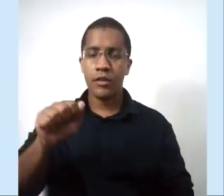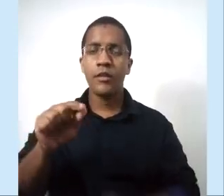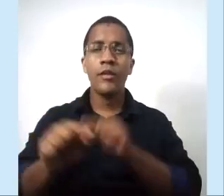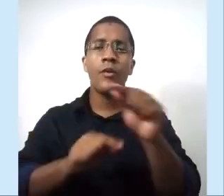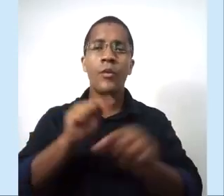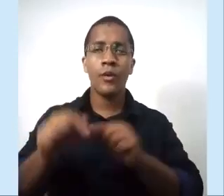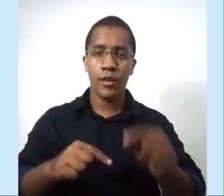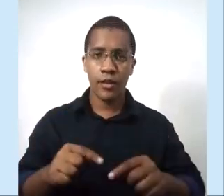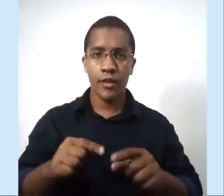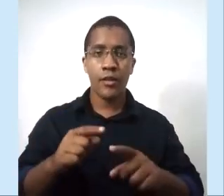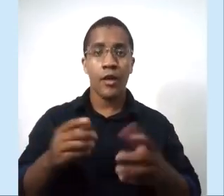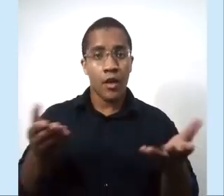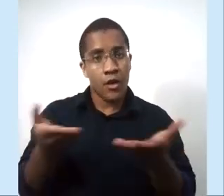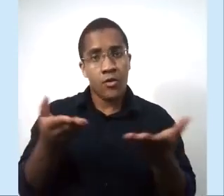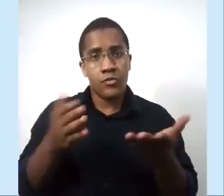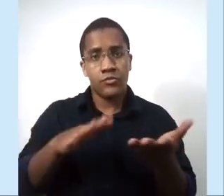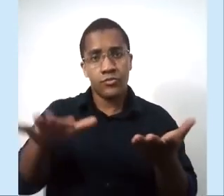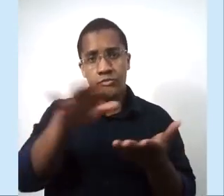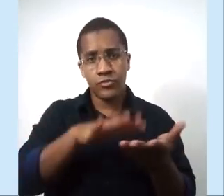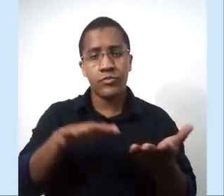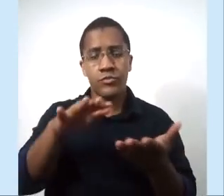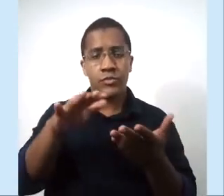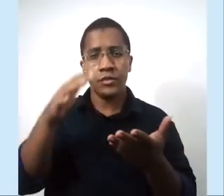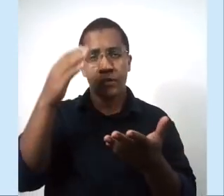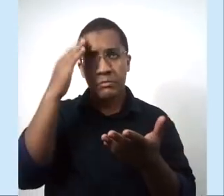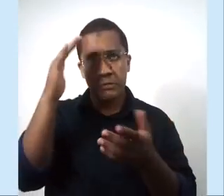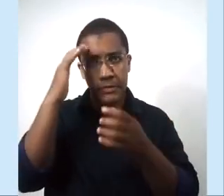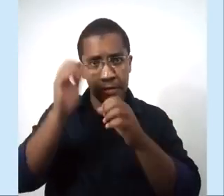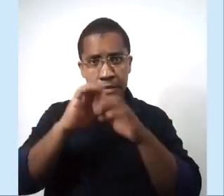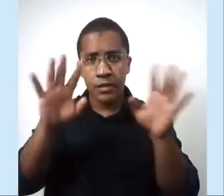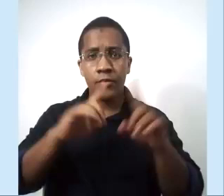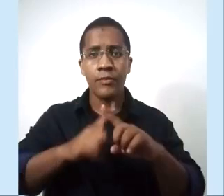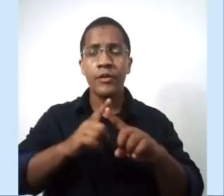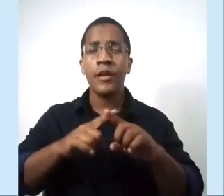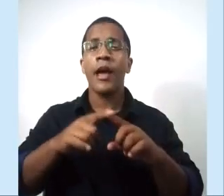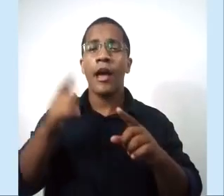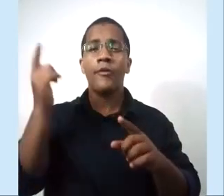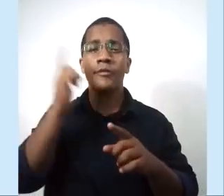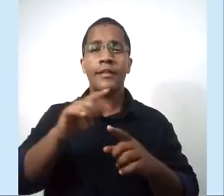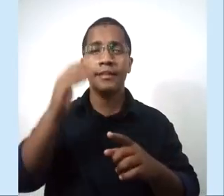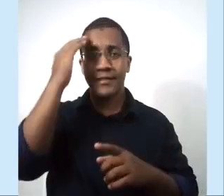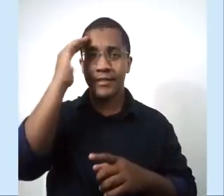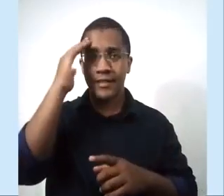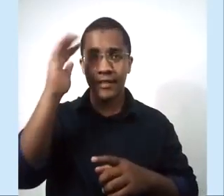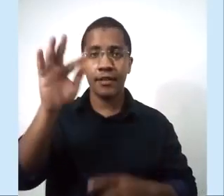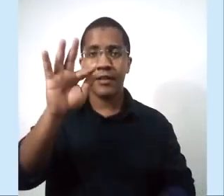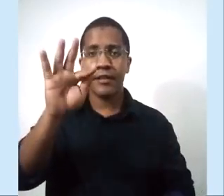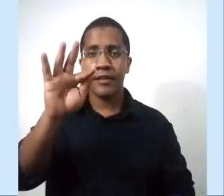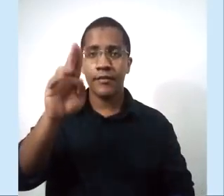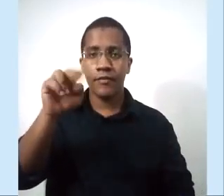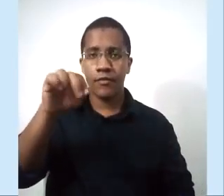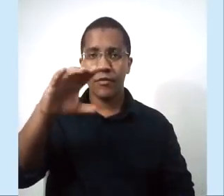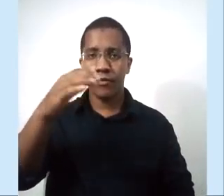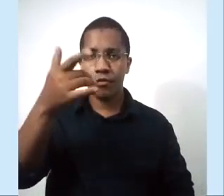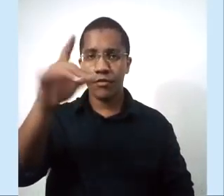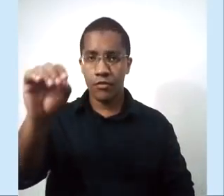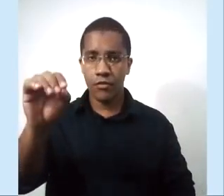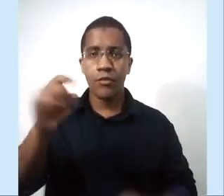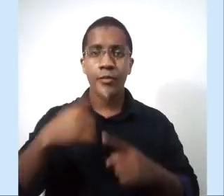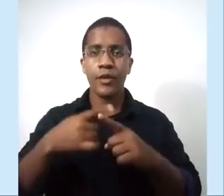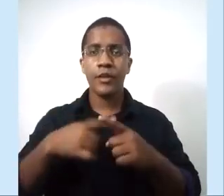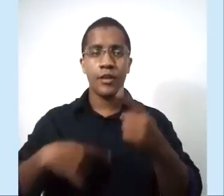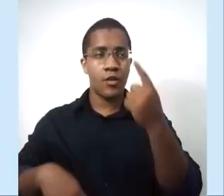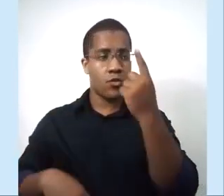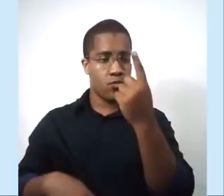é fundamental para compreender os detalhes de uma função, pois nós teremos lá duas